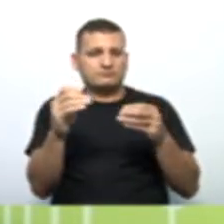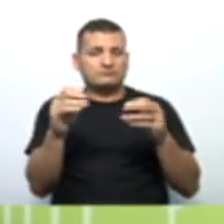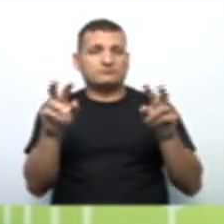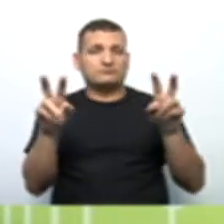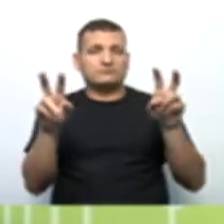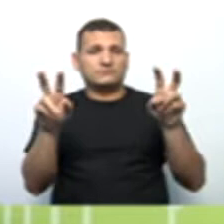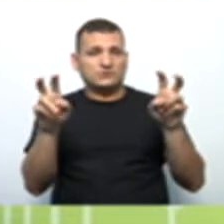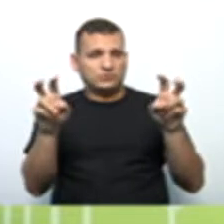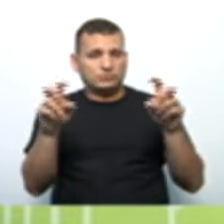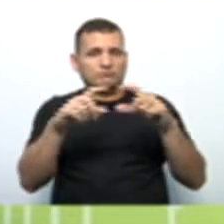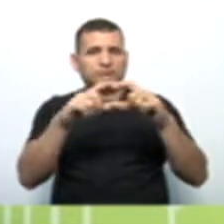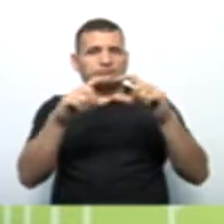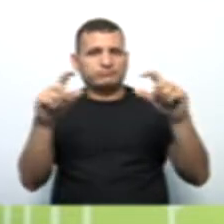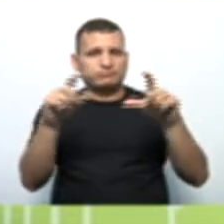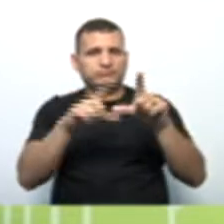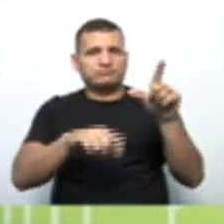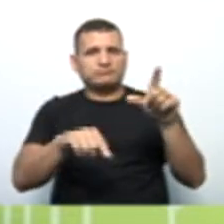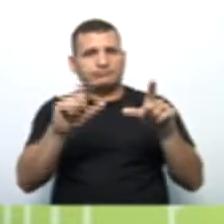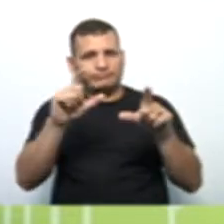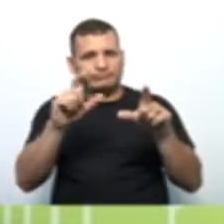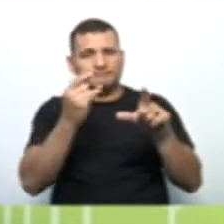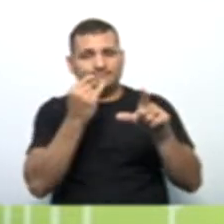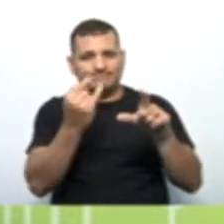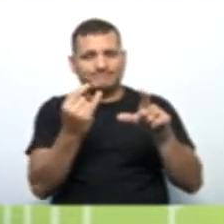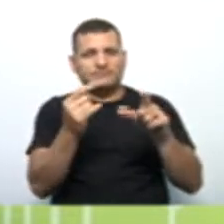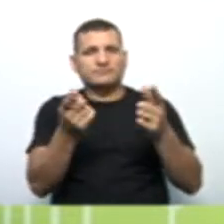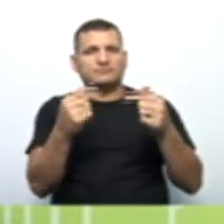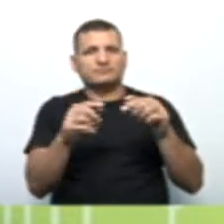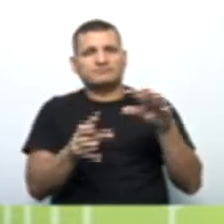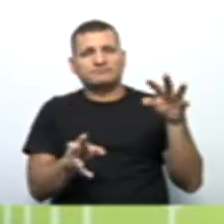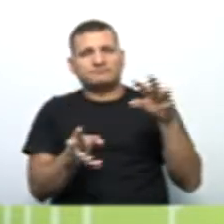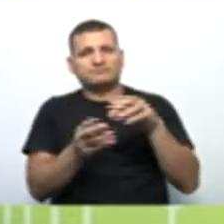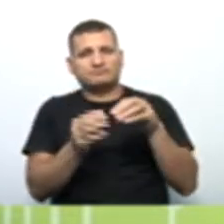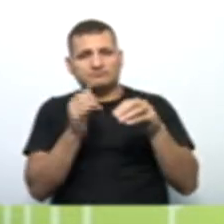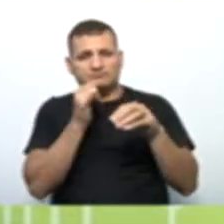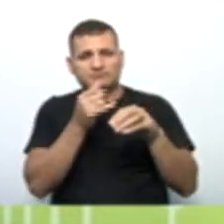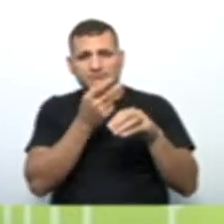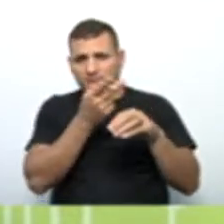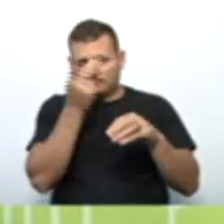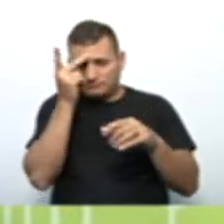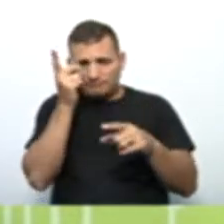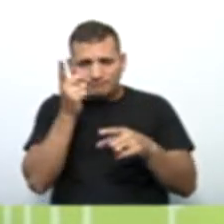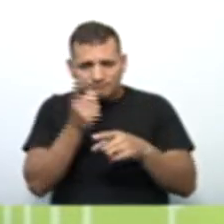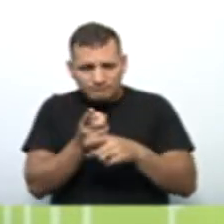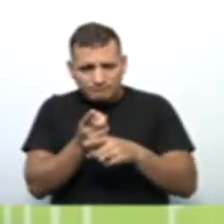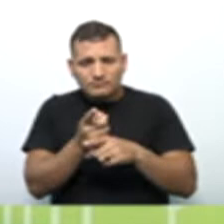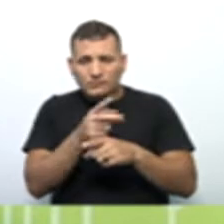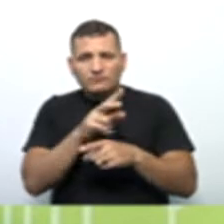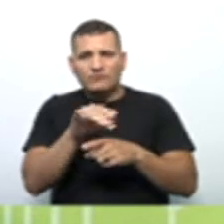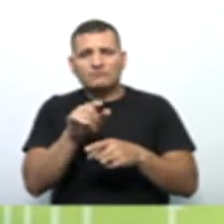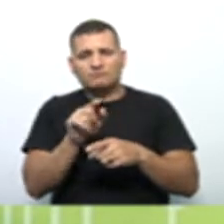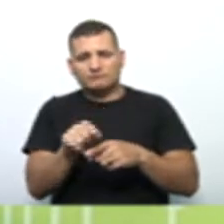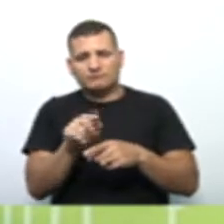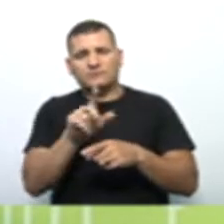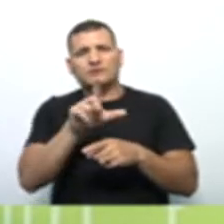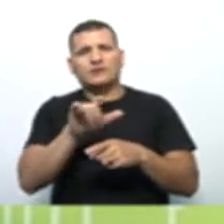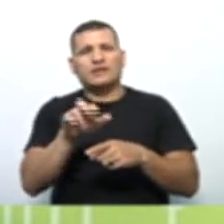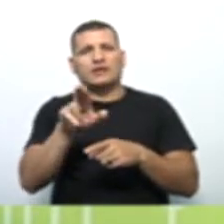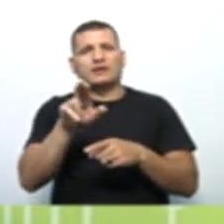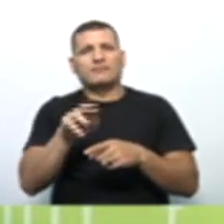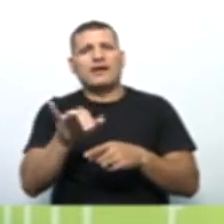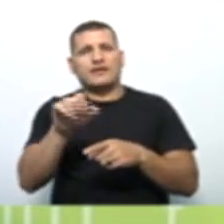bem chamativo depois você coloca um resumo daquilo que a pessoa se identificou que ele texto ela vai nos dar mais e olha que ela vai entrar no seu